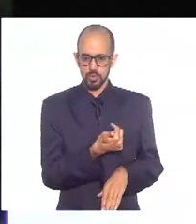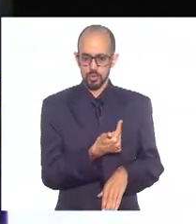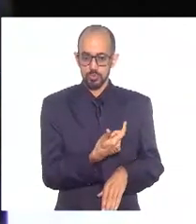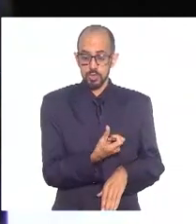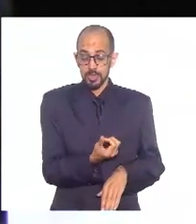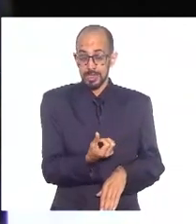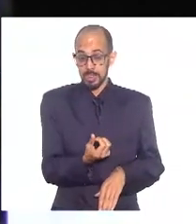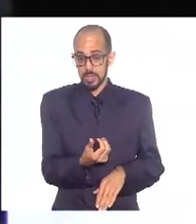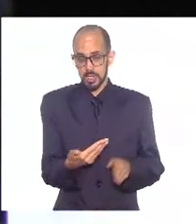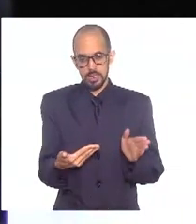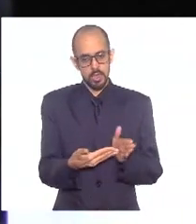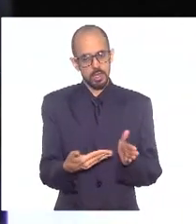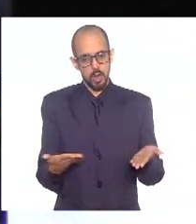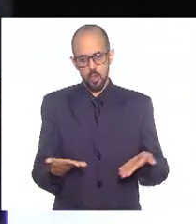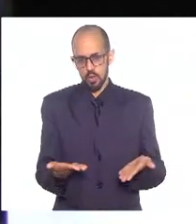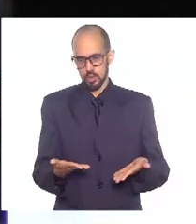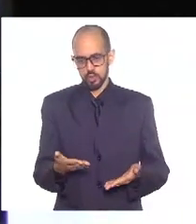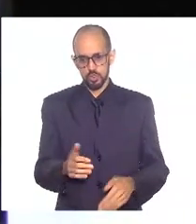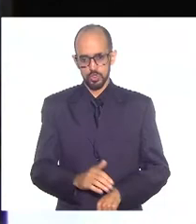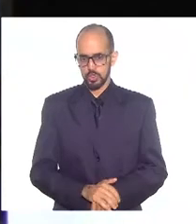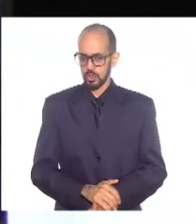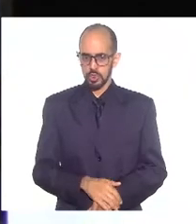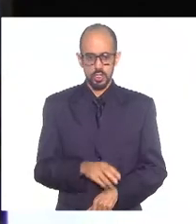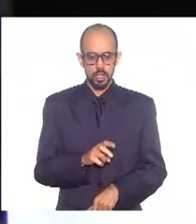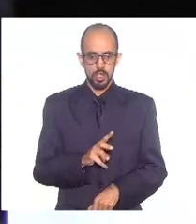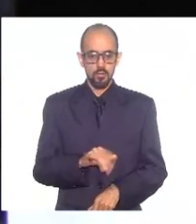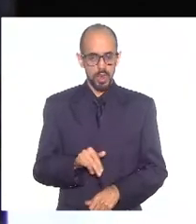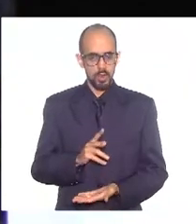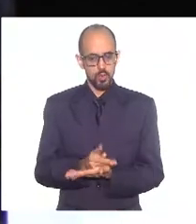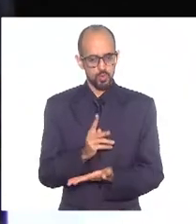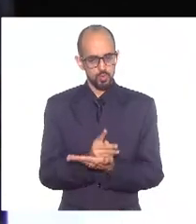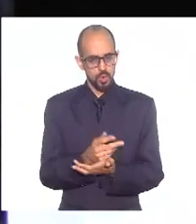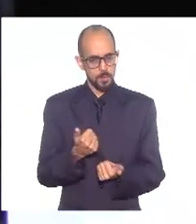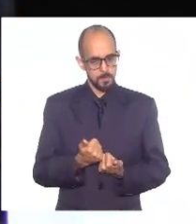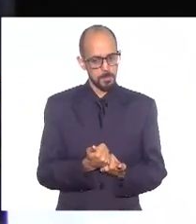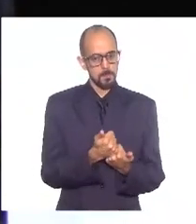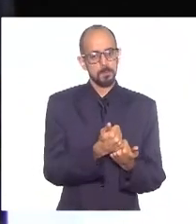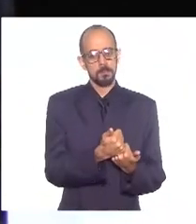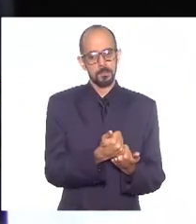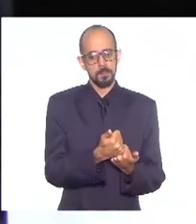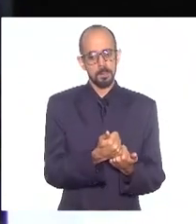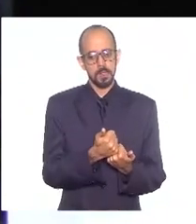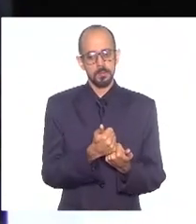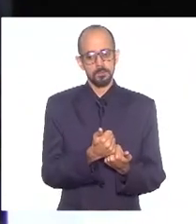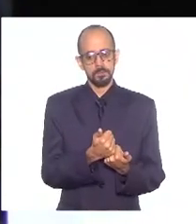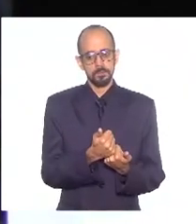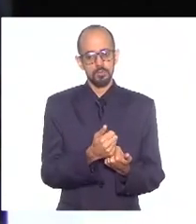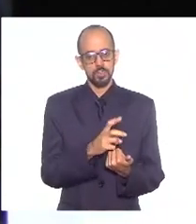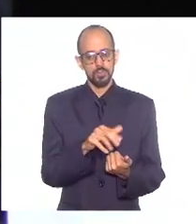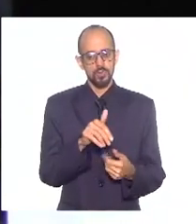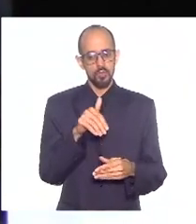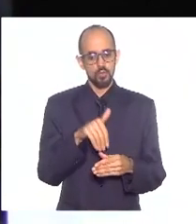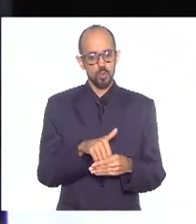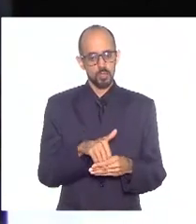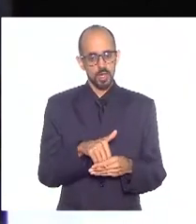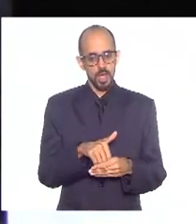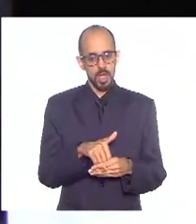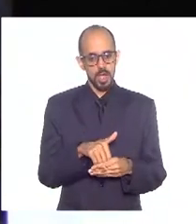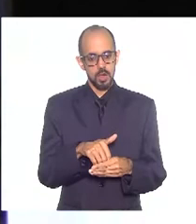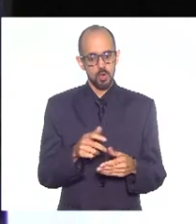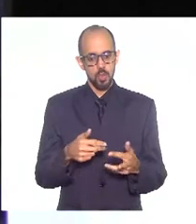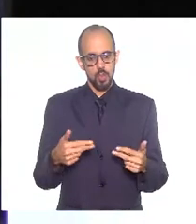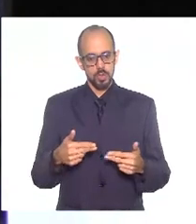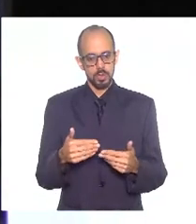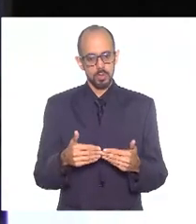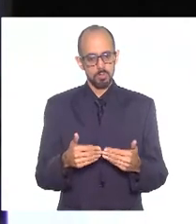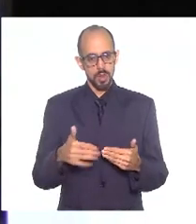20. E não faltará. Agora, eu tenho dito, vamos votar coisas aqui para frente. Está aqui o